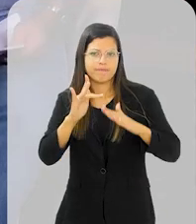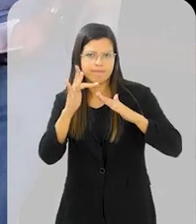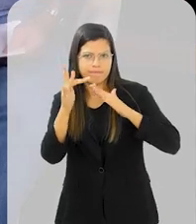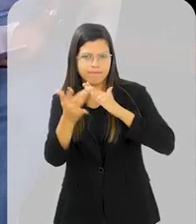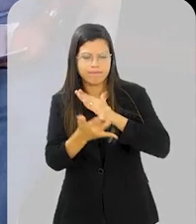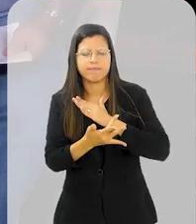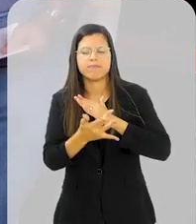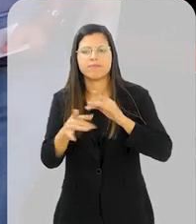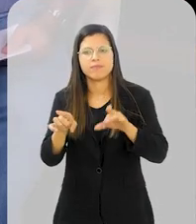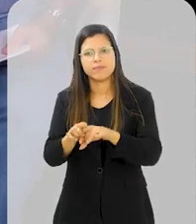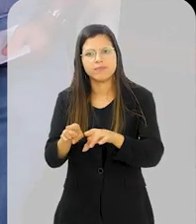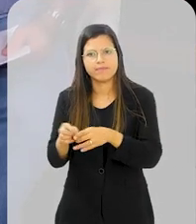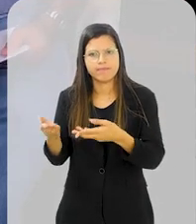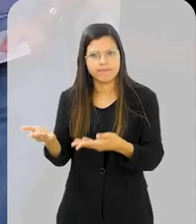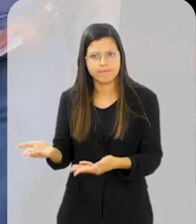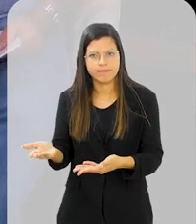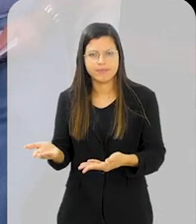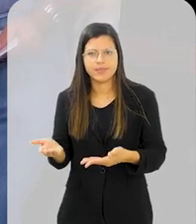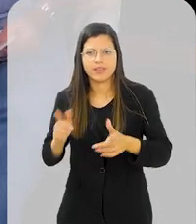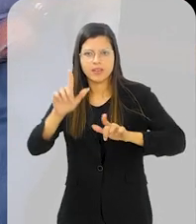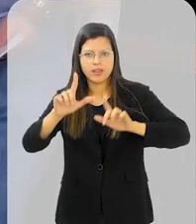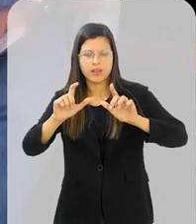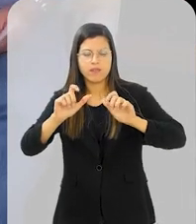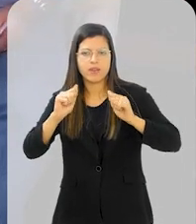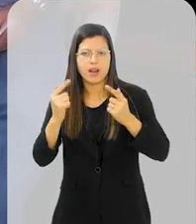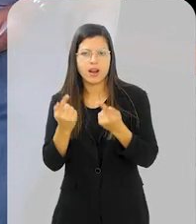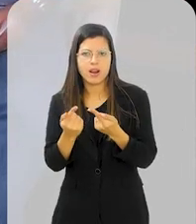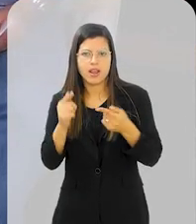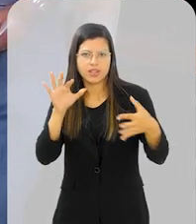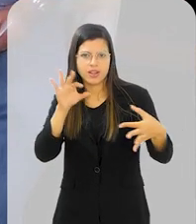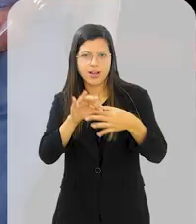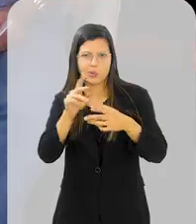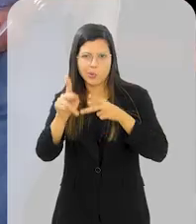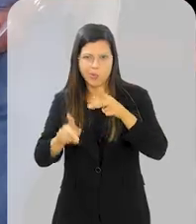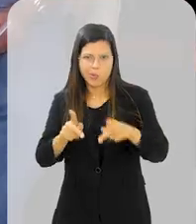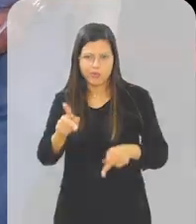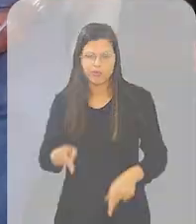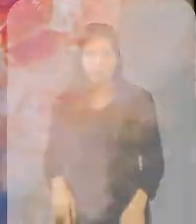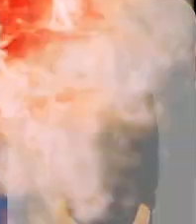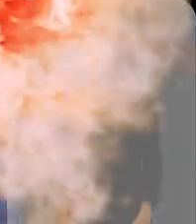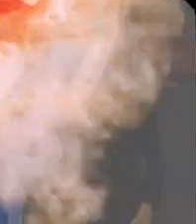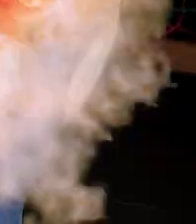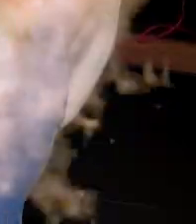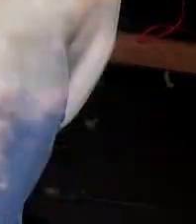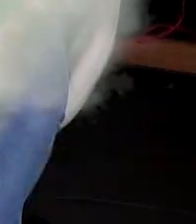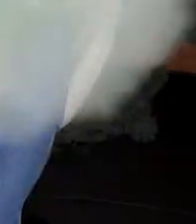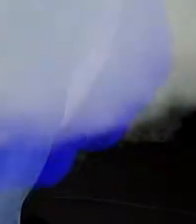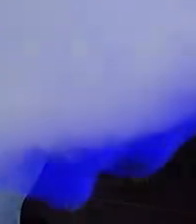nossas mídias sociais. TV Alerj, o canal do povo. Música.